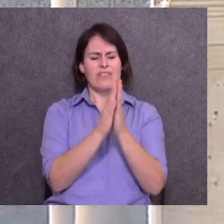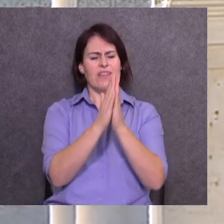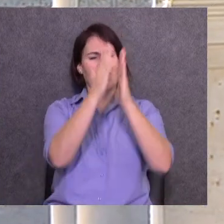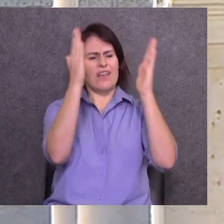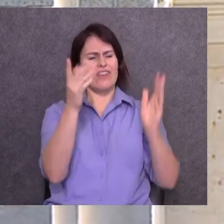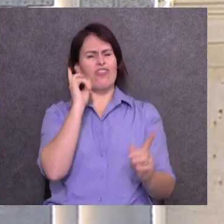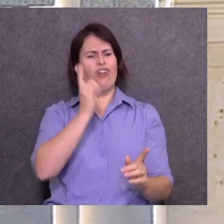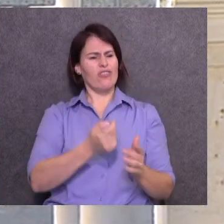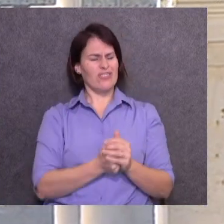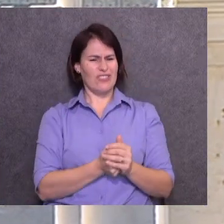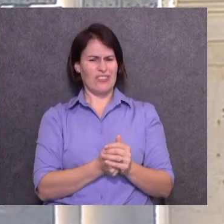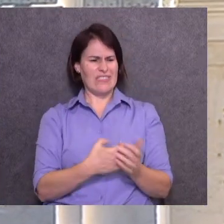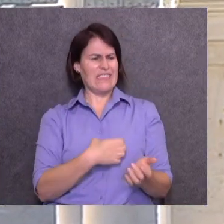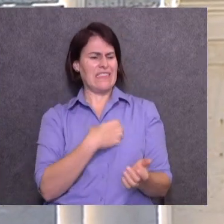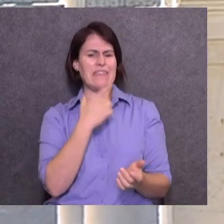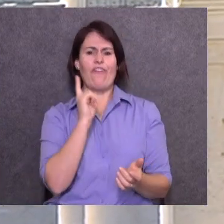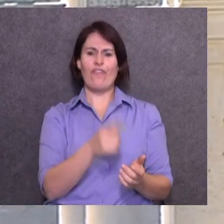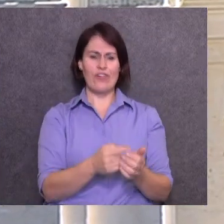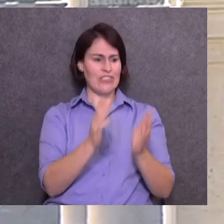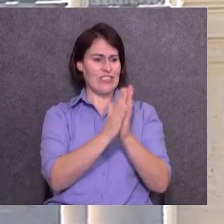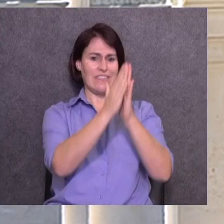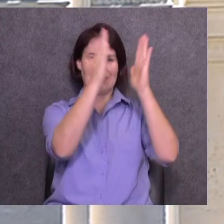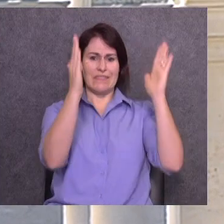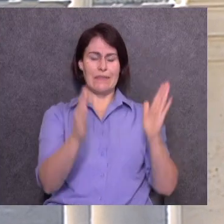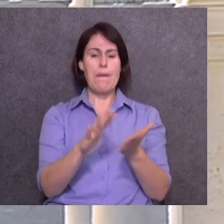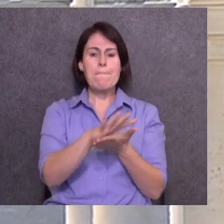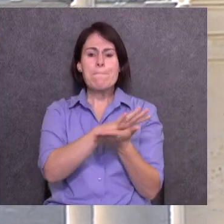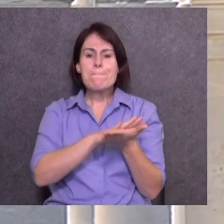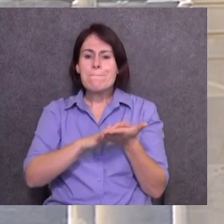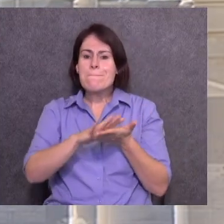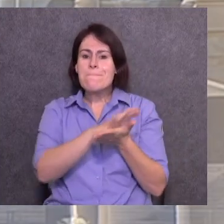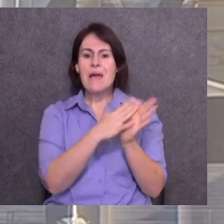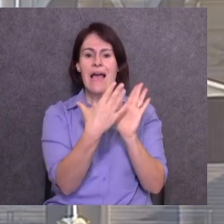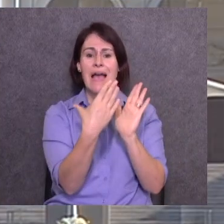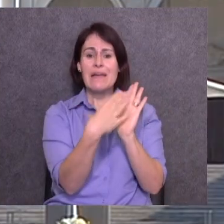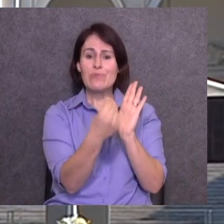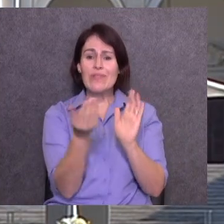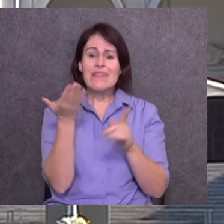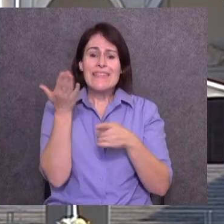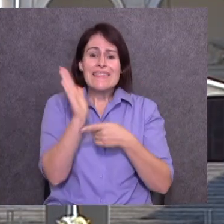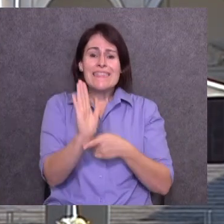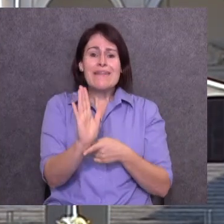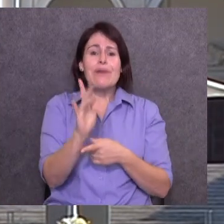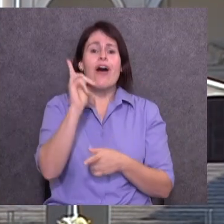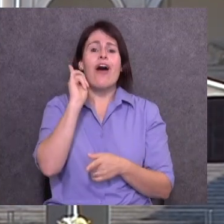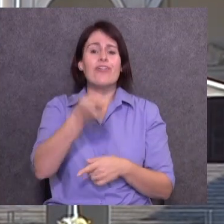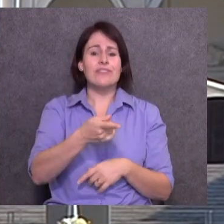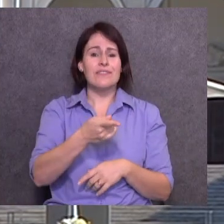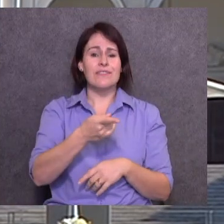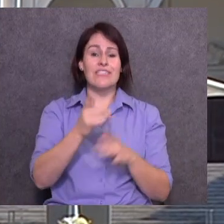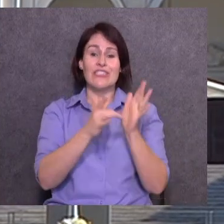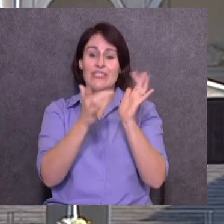ser igreja onde tem como fundamento e exemplo e modelo a Mãe de